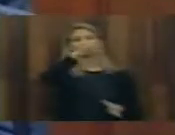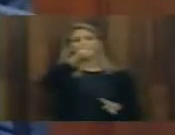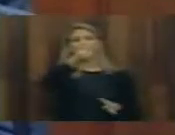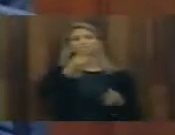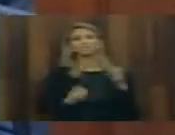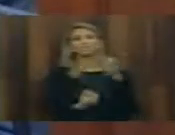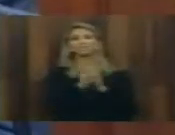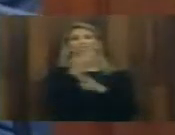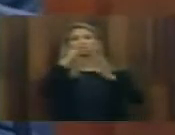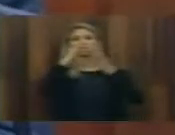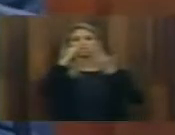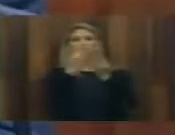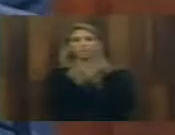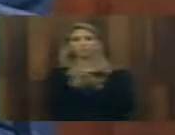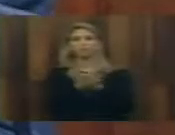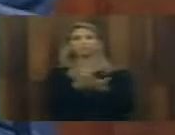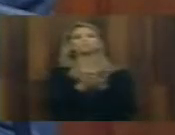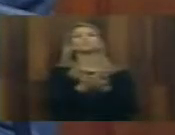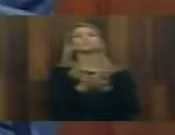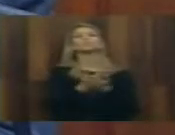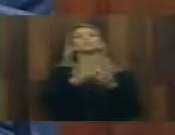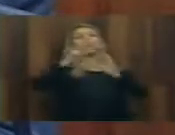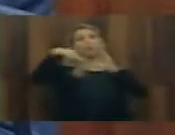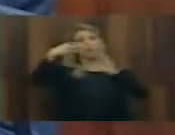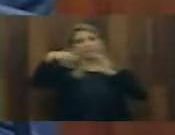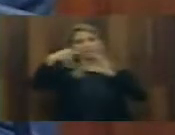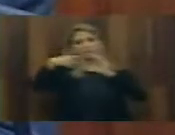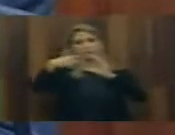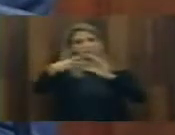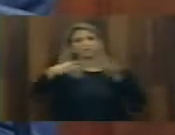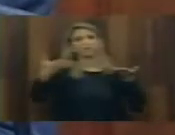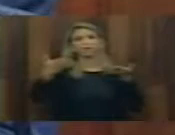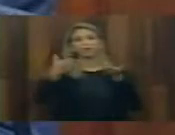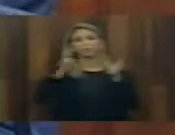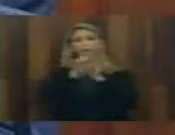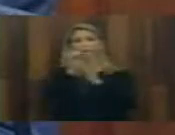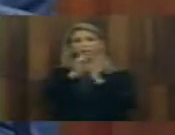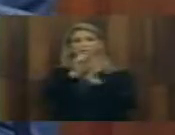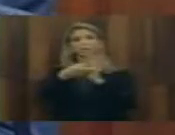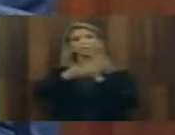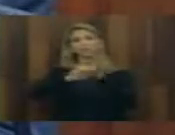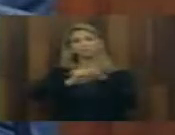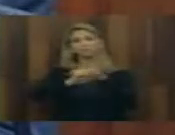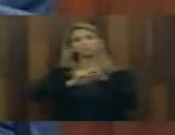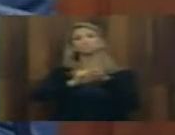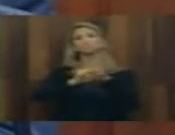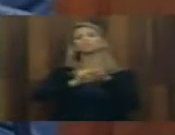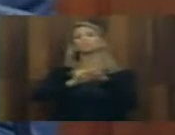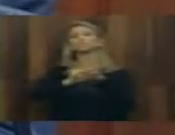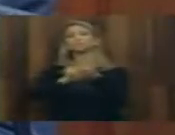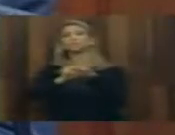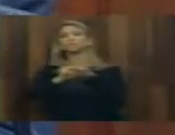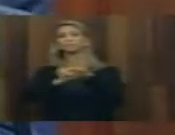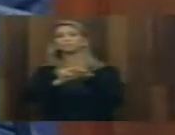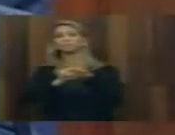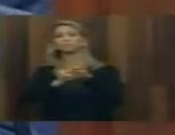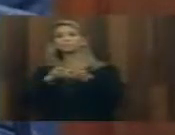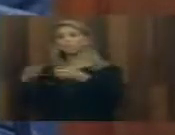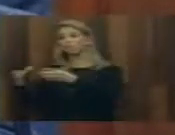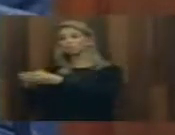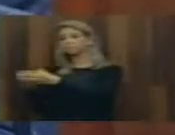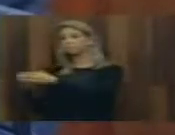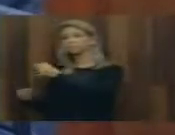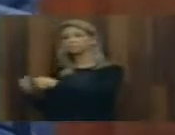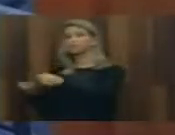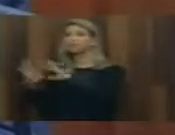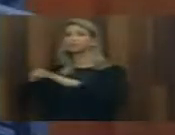do Legislativo Municipal. A emenda será encaminhada à Comissão de Constituição e Justiça, mas há um requerimento de urgência assinado